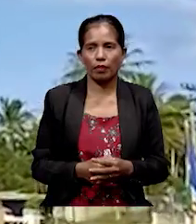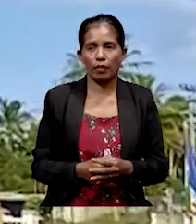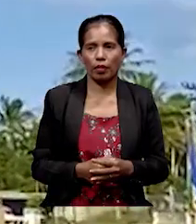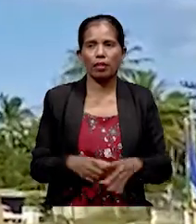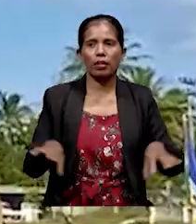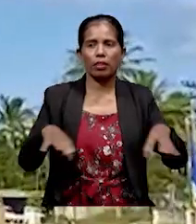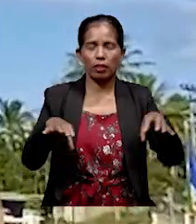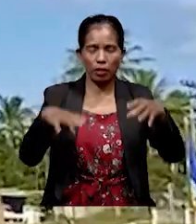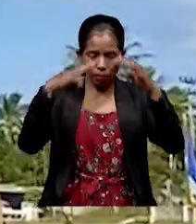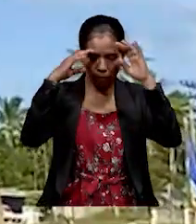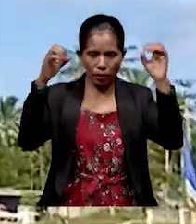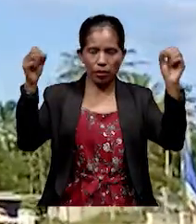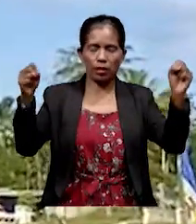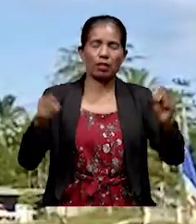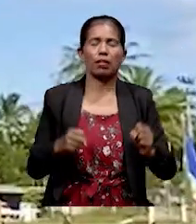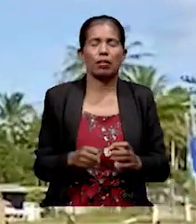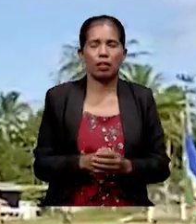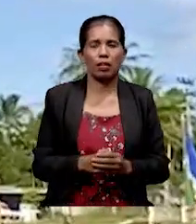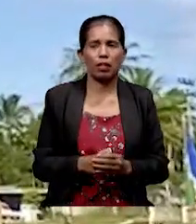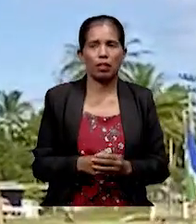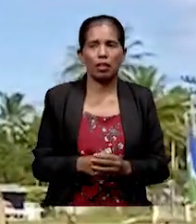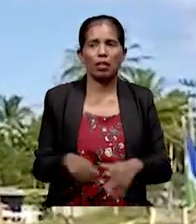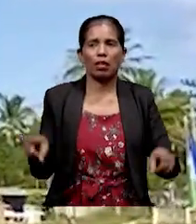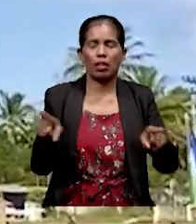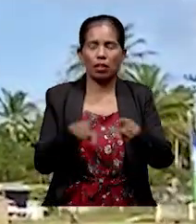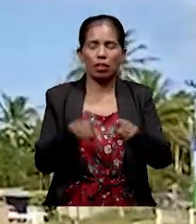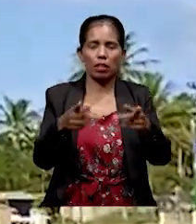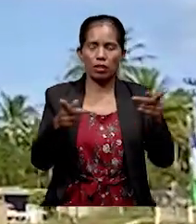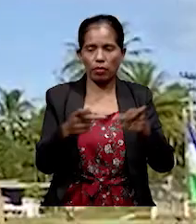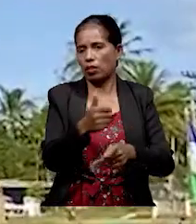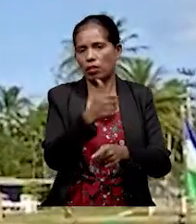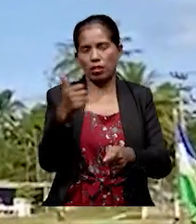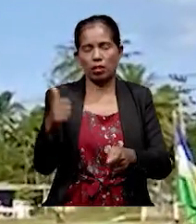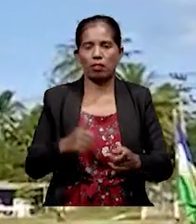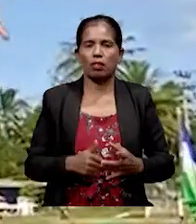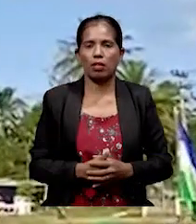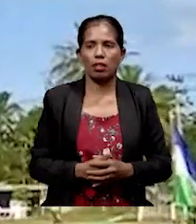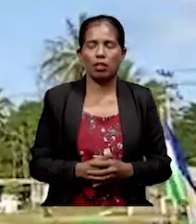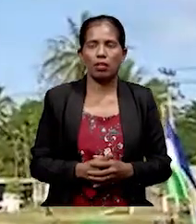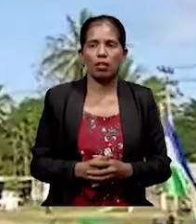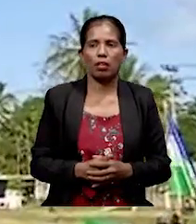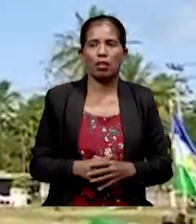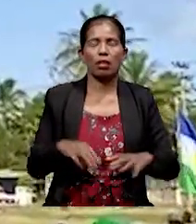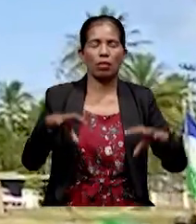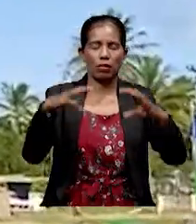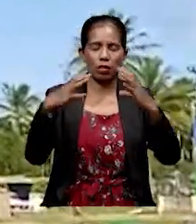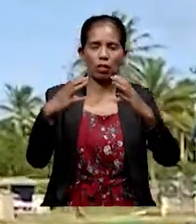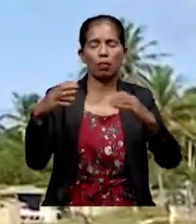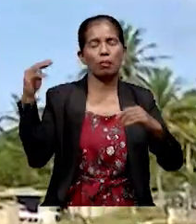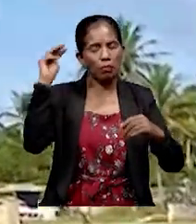sistema presidencialista, a lei é feita em balo, Conselho de Ministros, nenhuma que vai